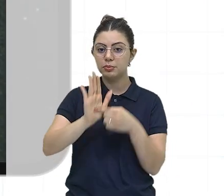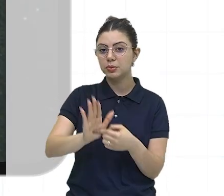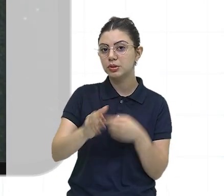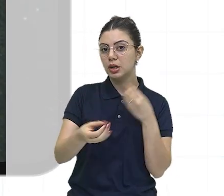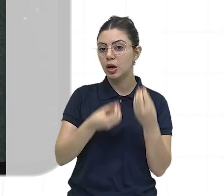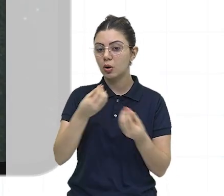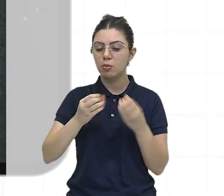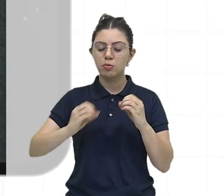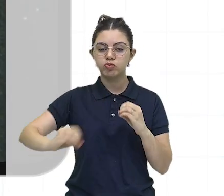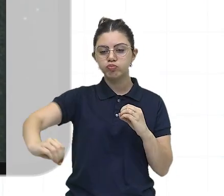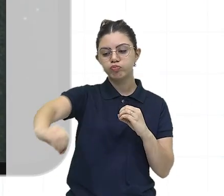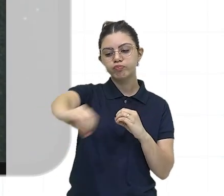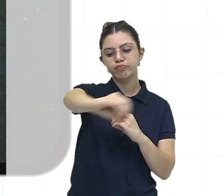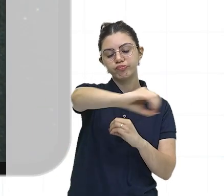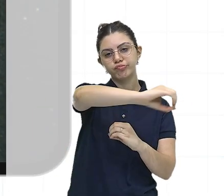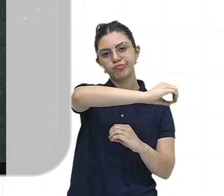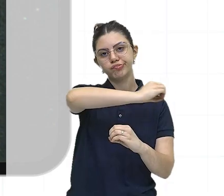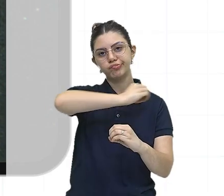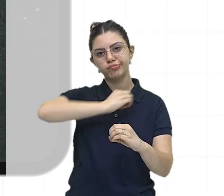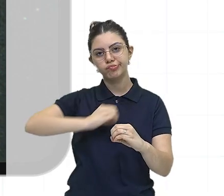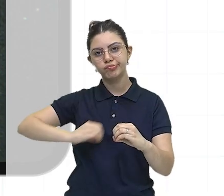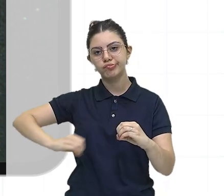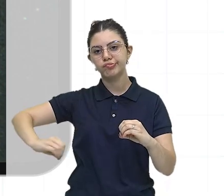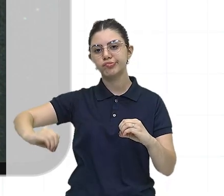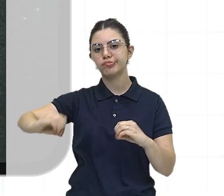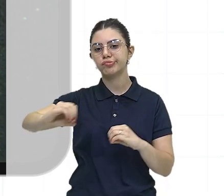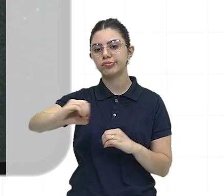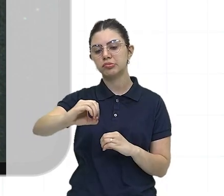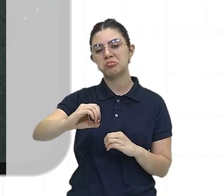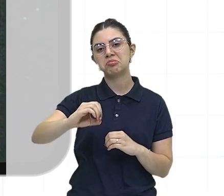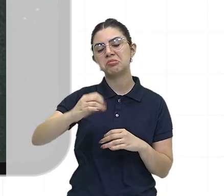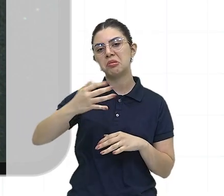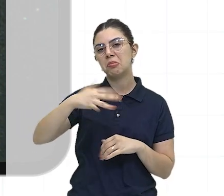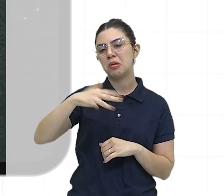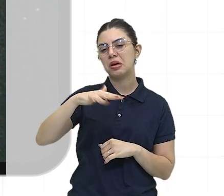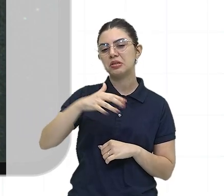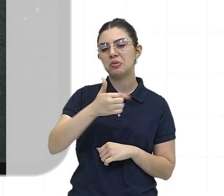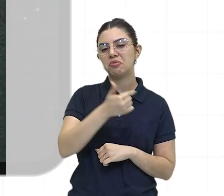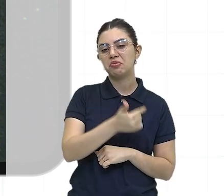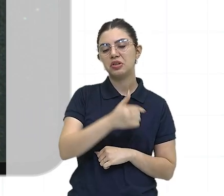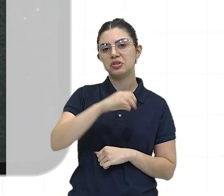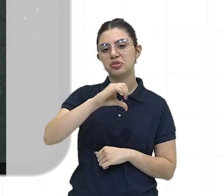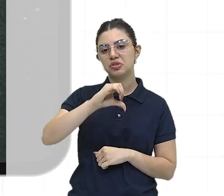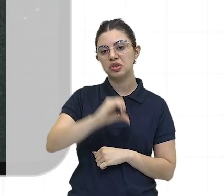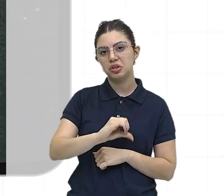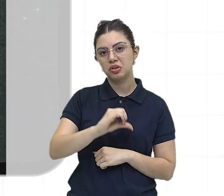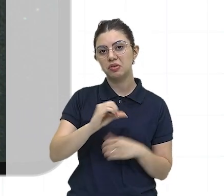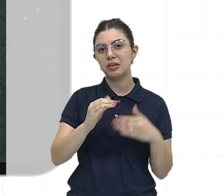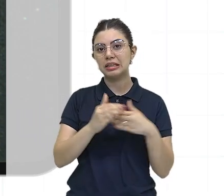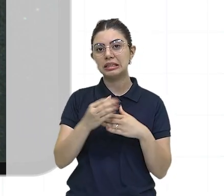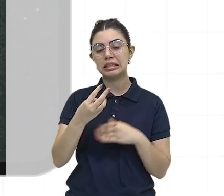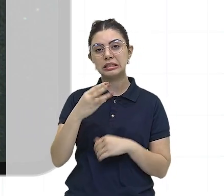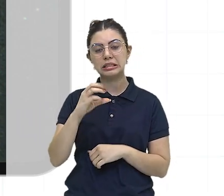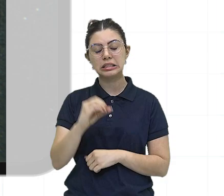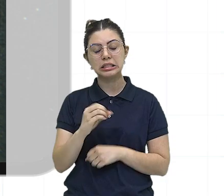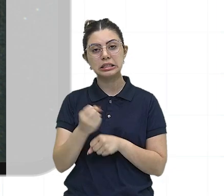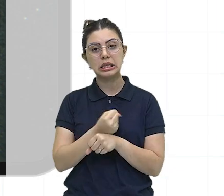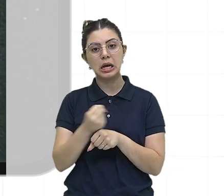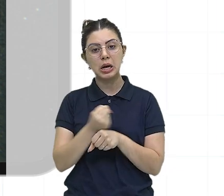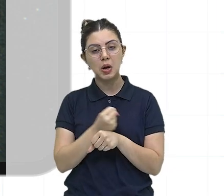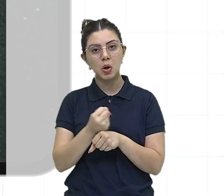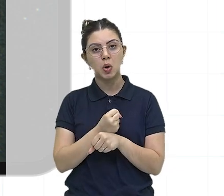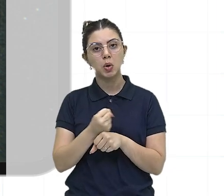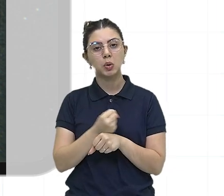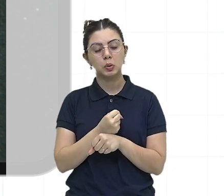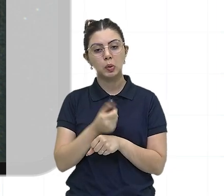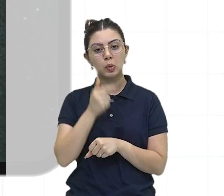né, da órbita ao redor do Sol, que leva aí cerca de 29, 30 anos para Júpiter